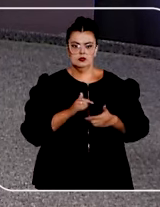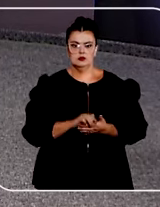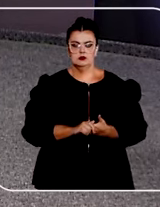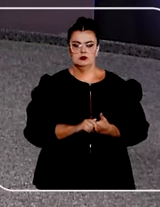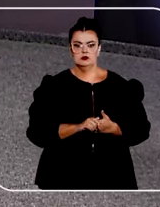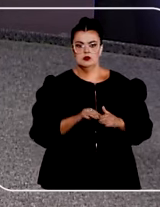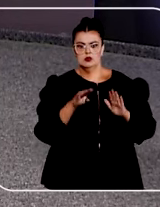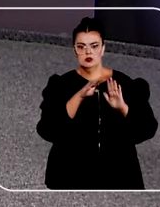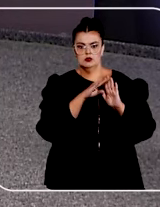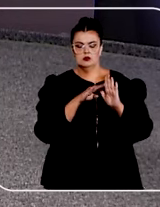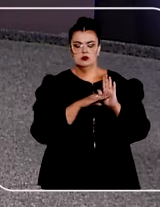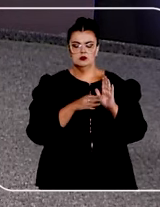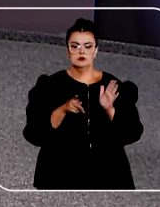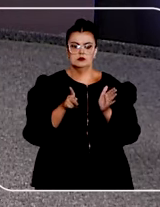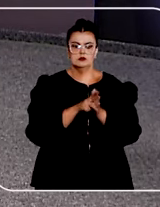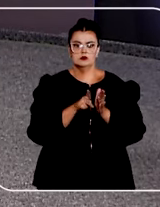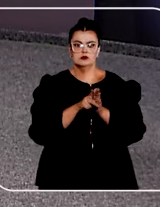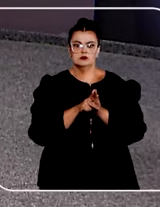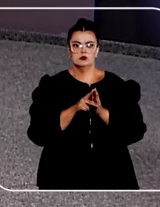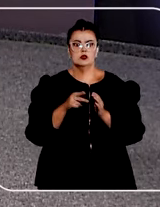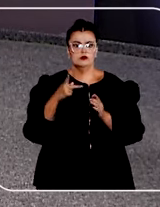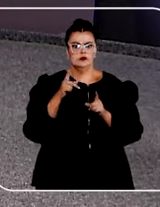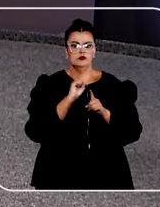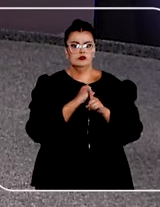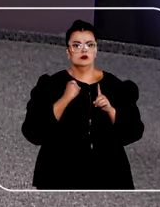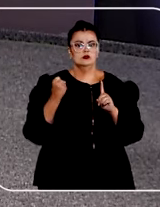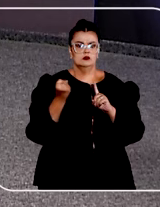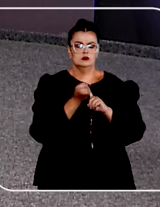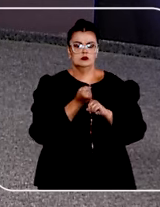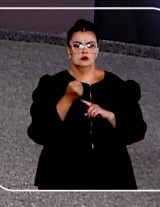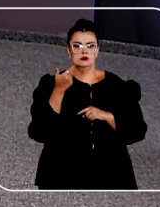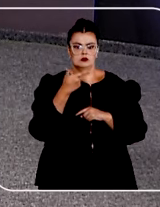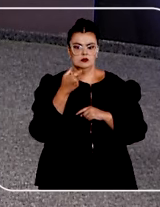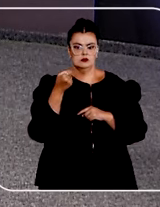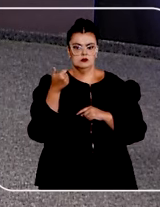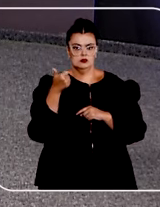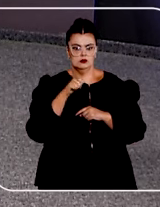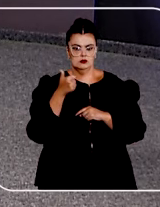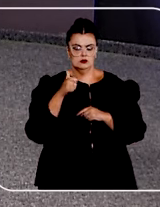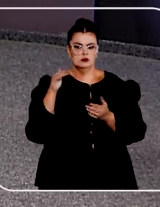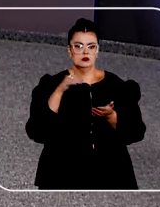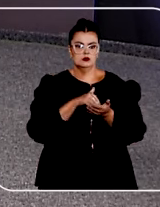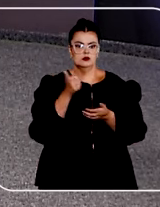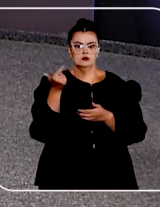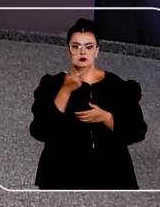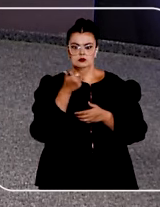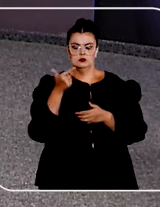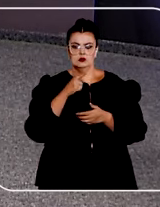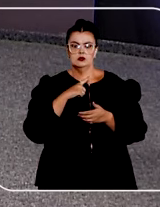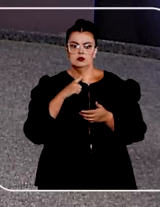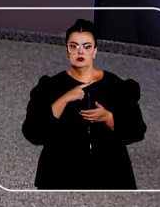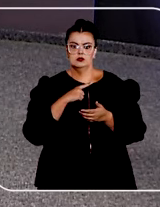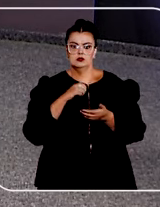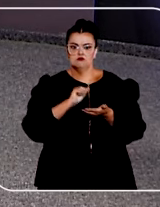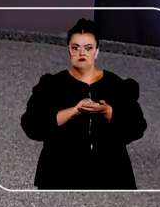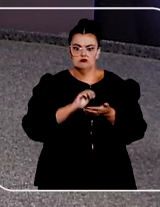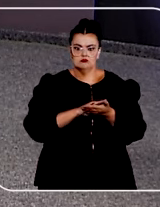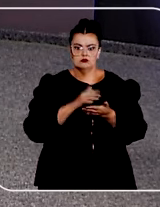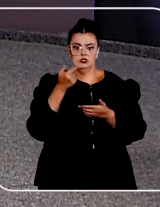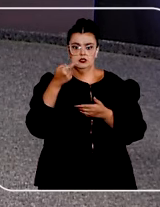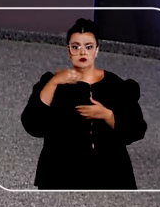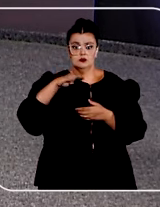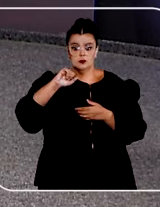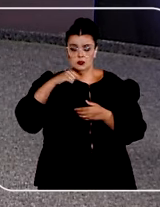dados da Previdência Social mostram que entre 2011 e 2022 foram notificados mais de 7